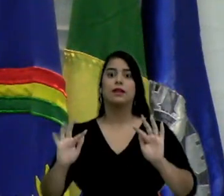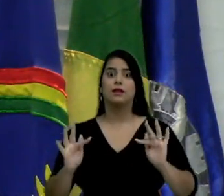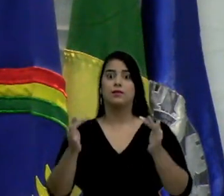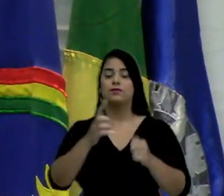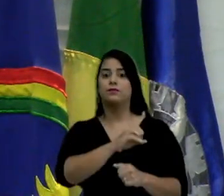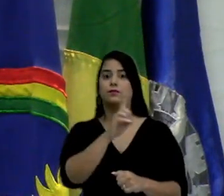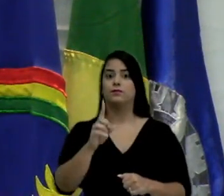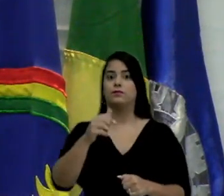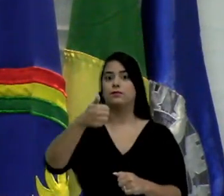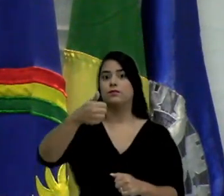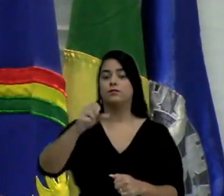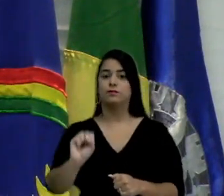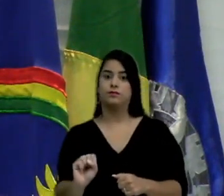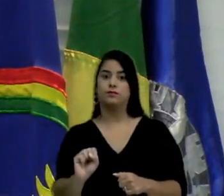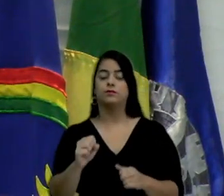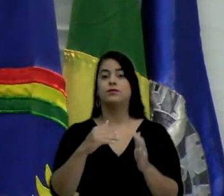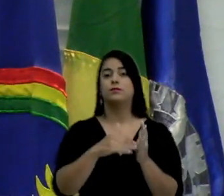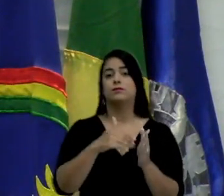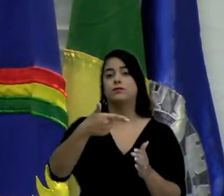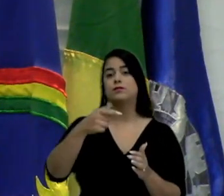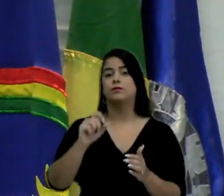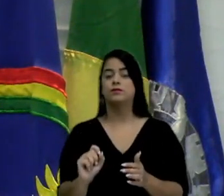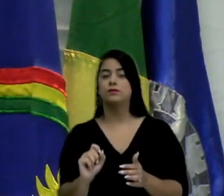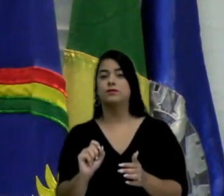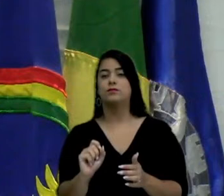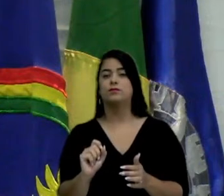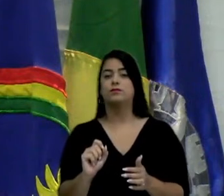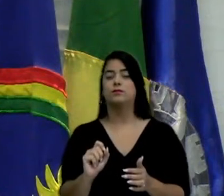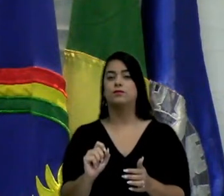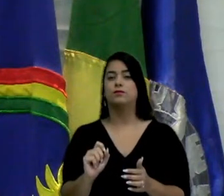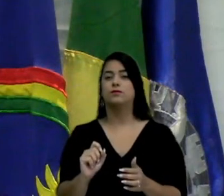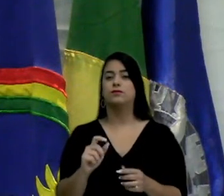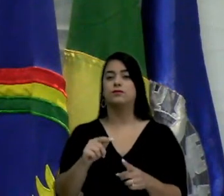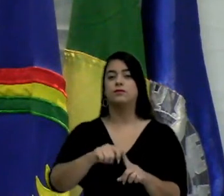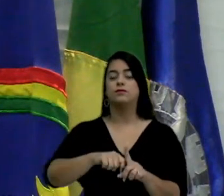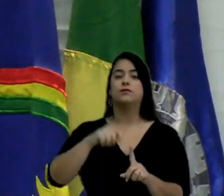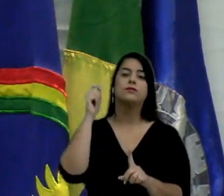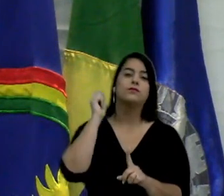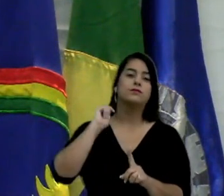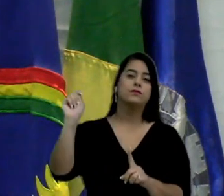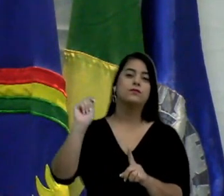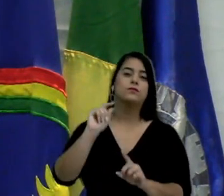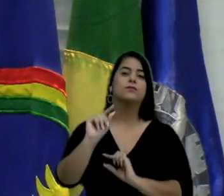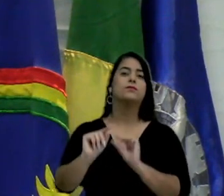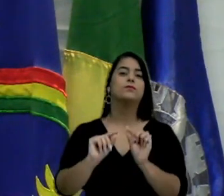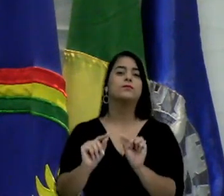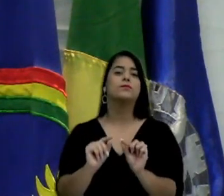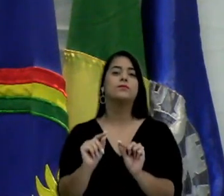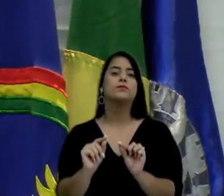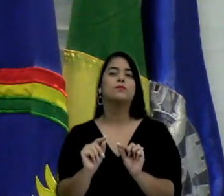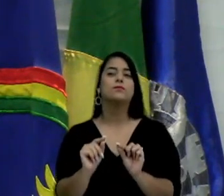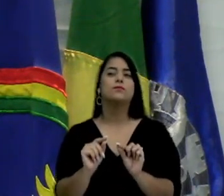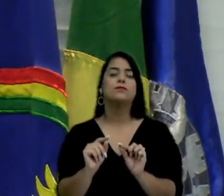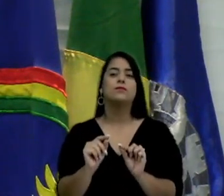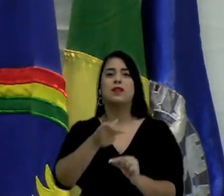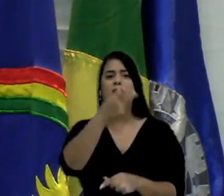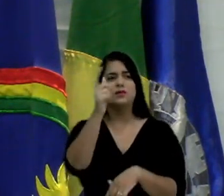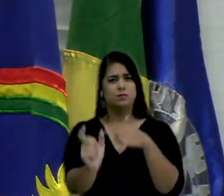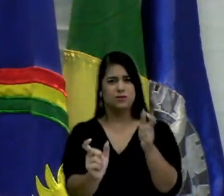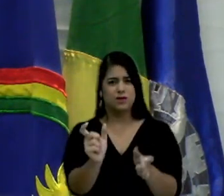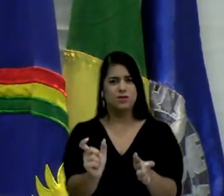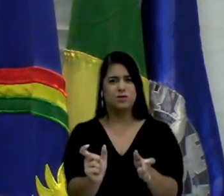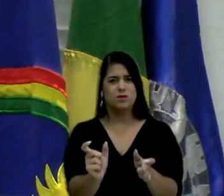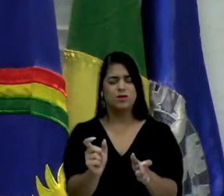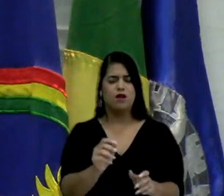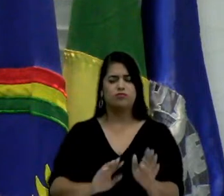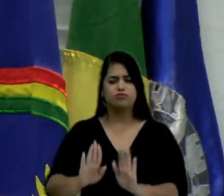18 de 18 a 20 de de Abril é um momento onde os pequenos Produtores